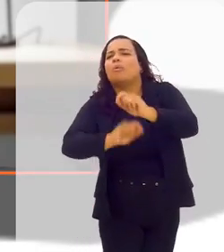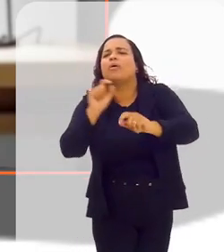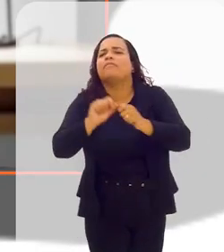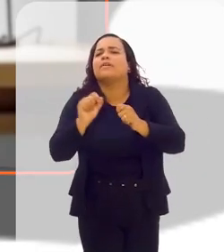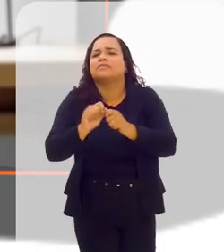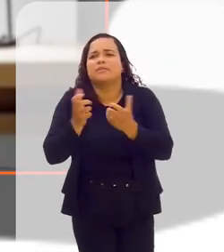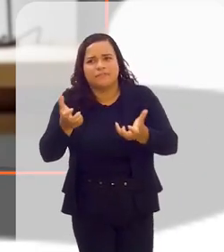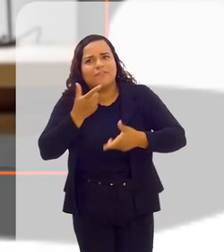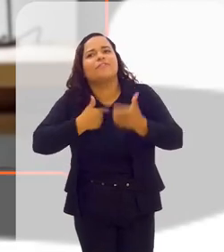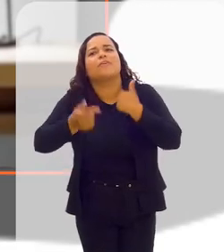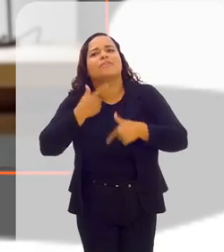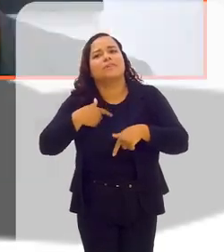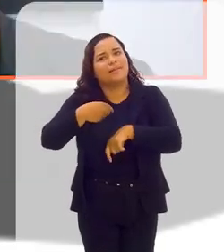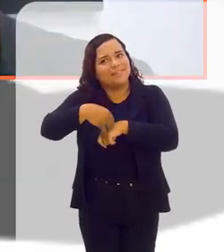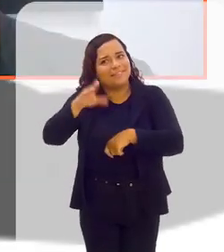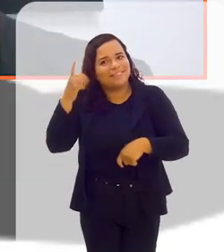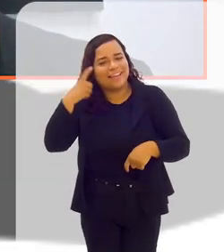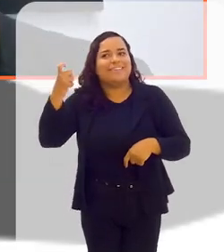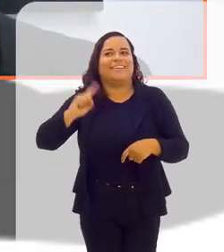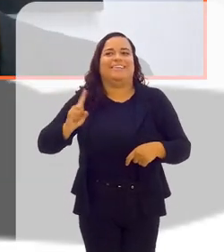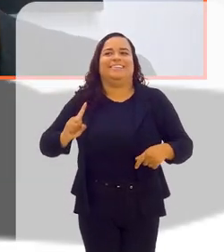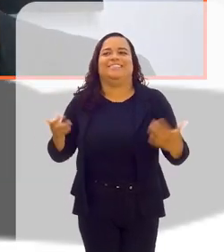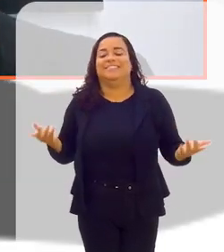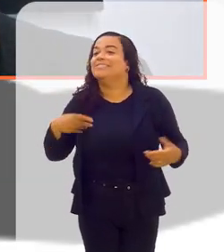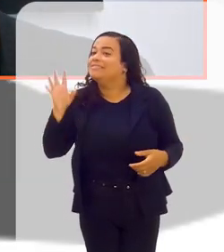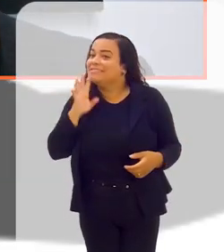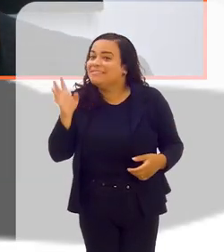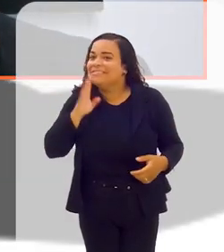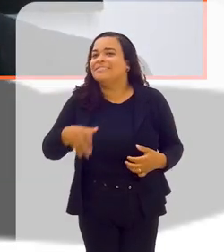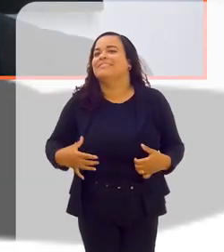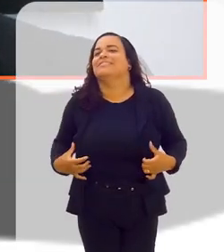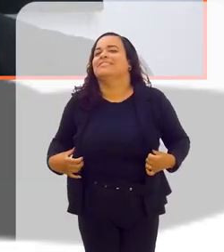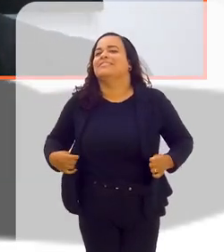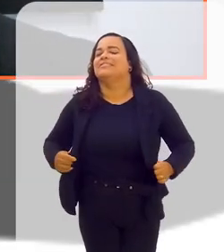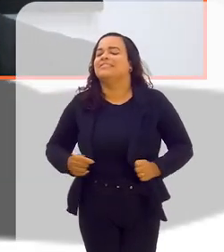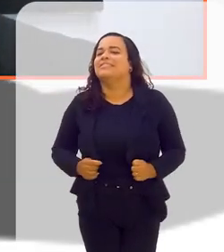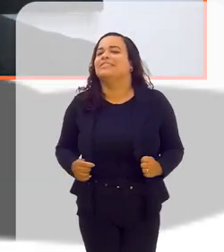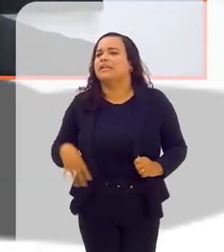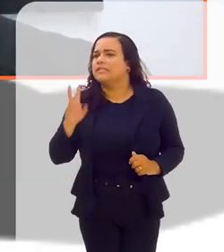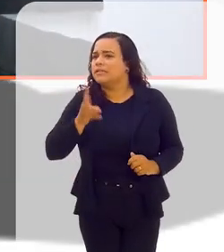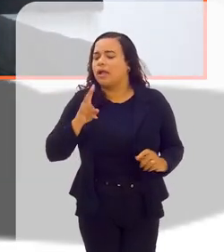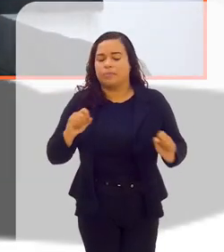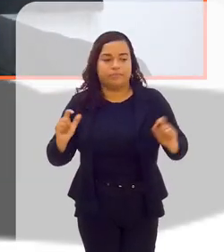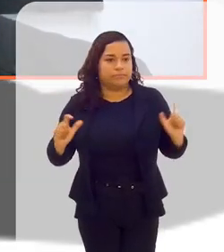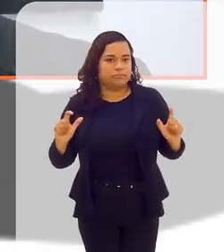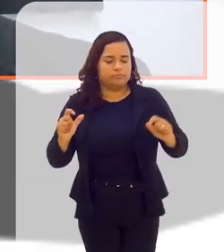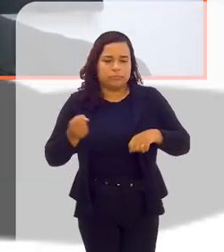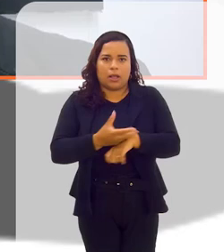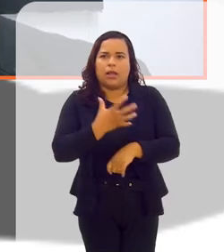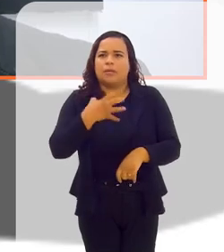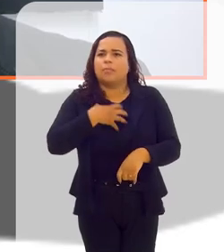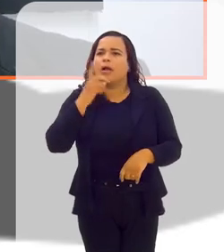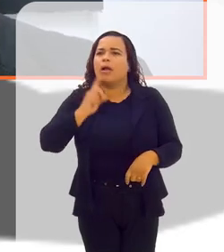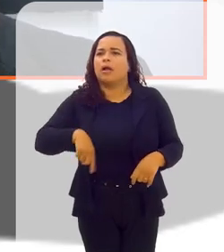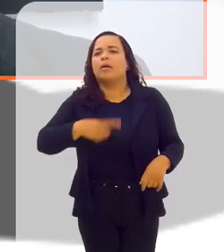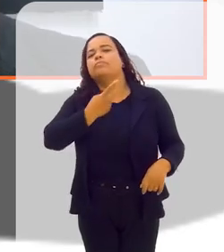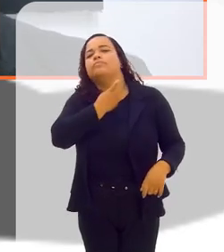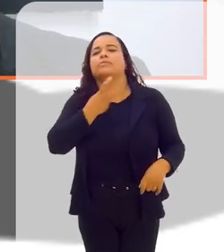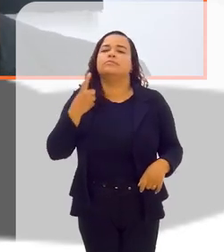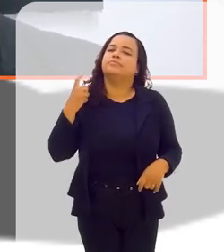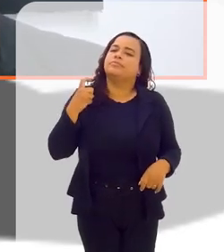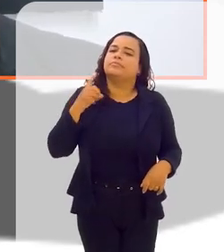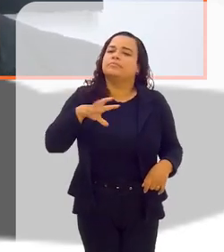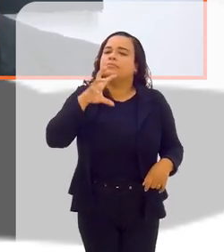álcool gel? A gente já não sabe o que que vai ser, não dá ideia. Legal. Olha, uma coisa que sempre despertou as emoções são